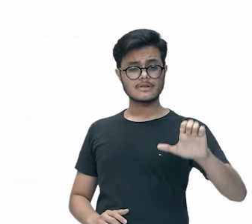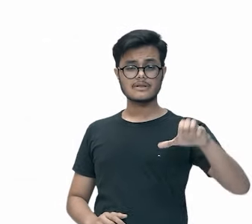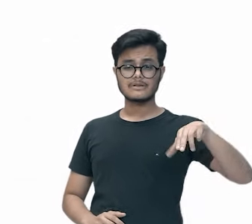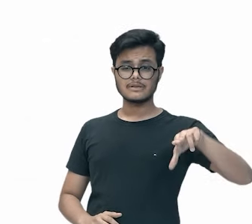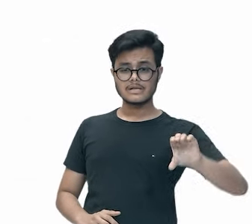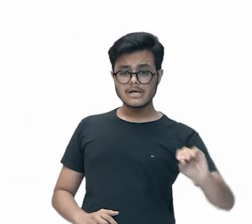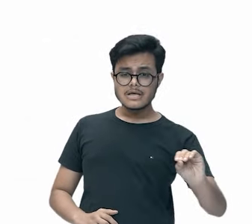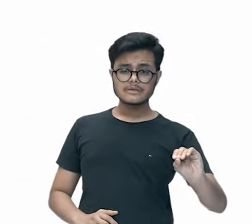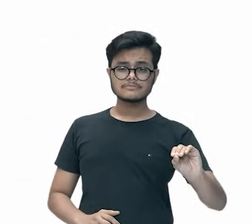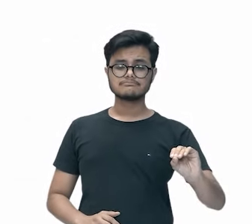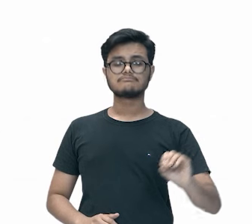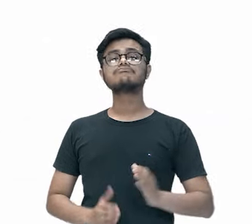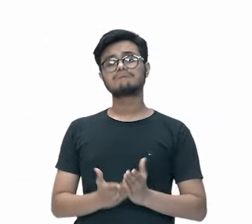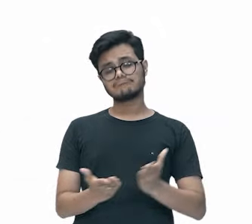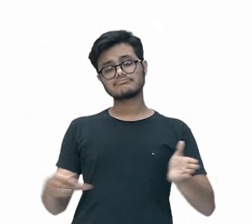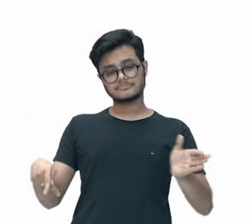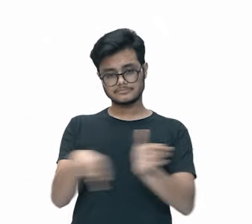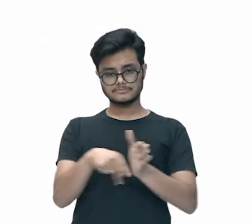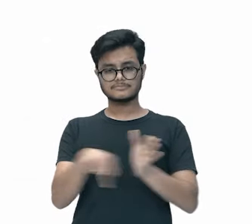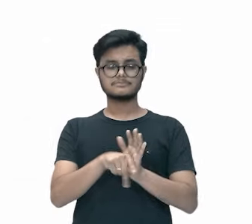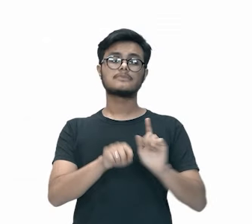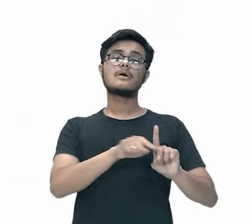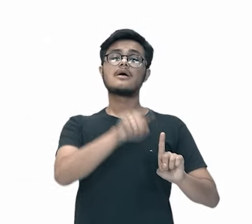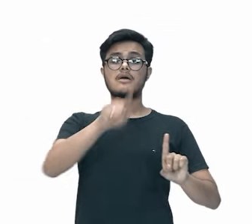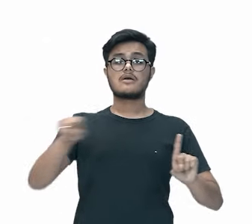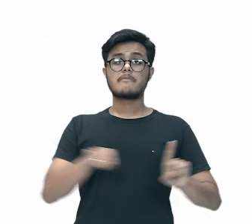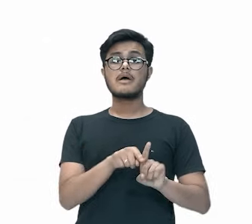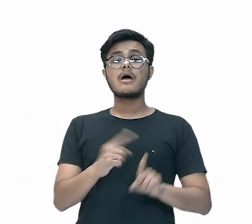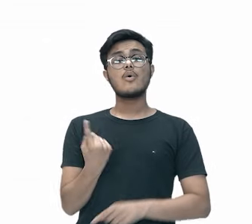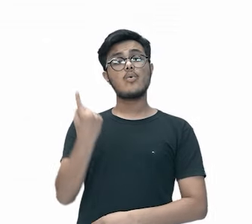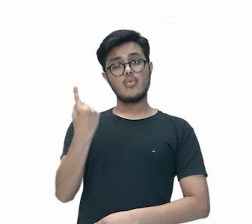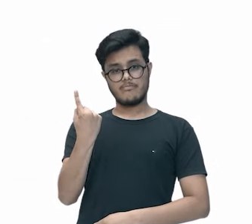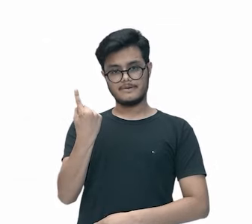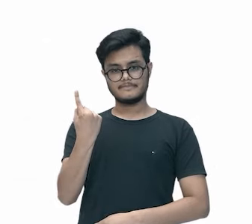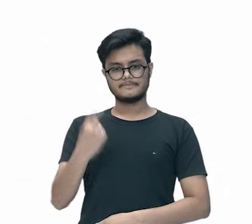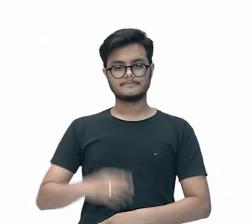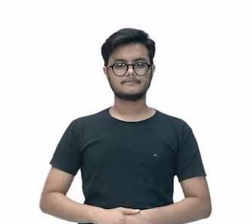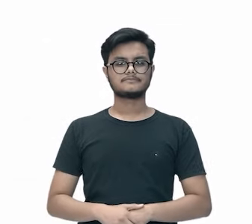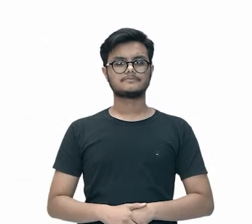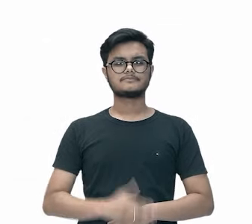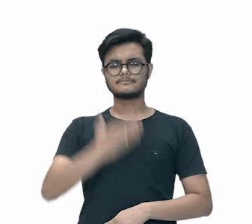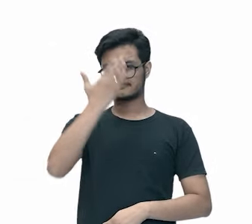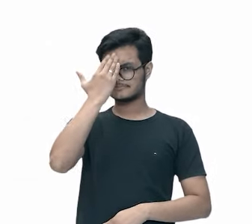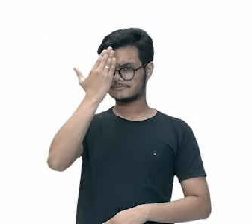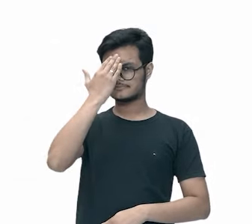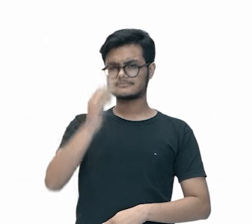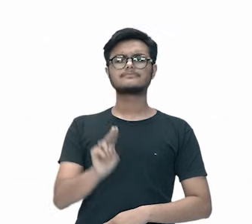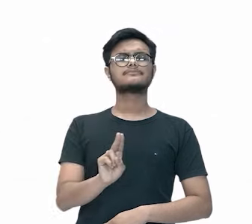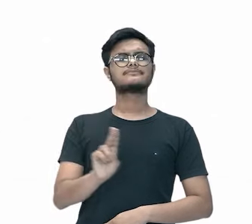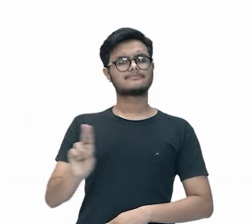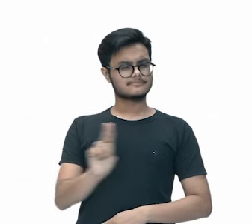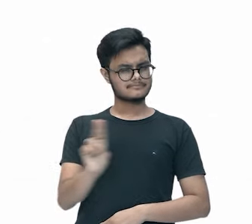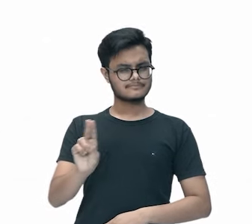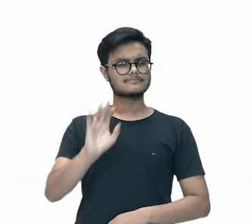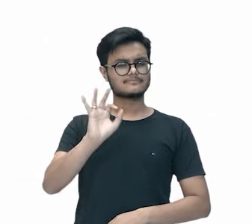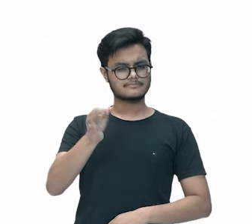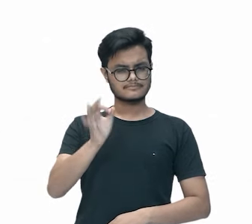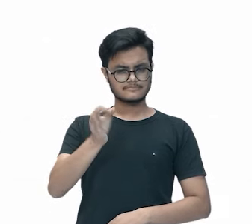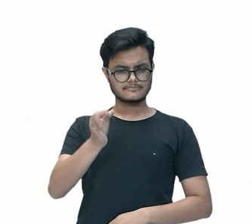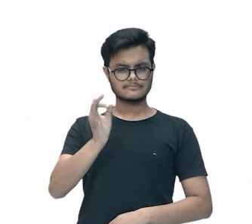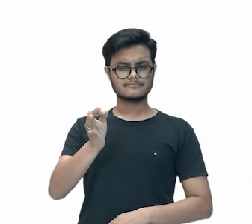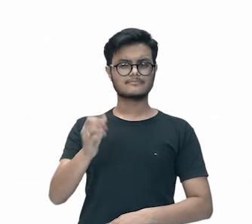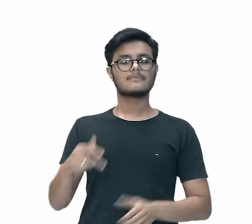também tem uma cadeia fechada, mas tem uma dupla ligação. E aí, eu acho que vocês já estão começando a identificar que a nomenclatura tem